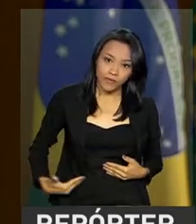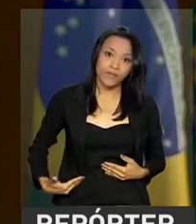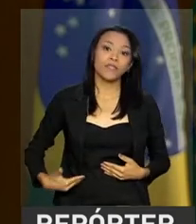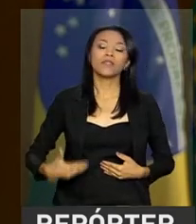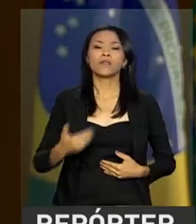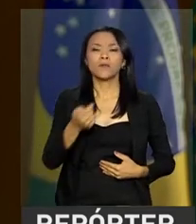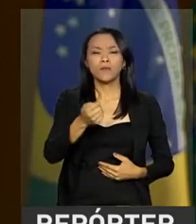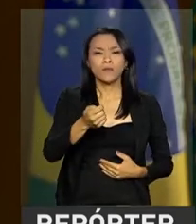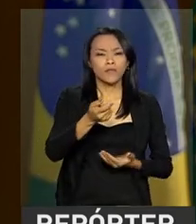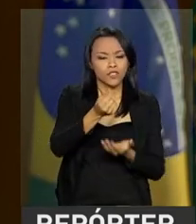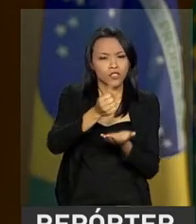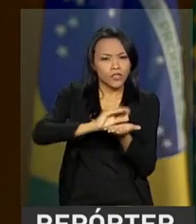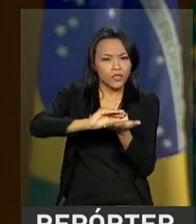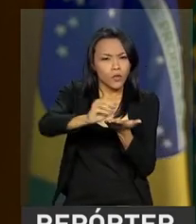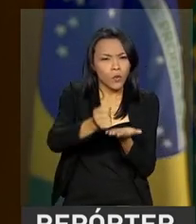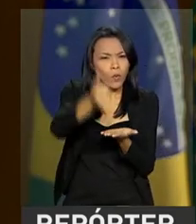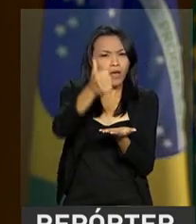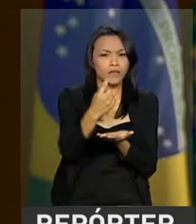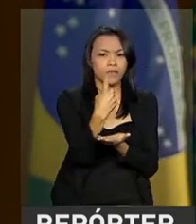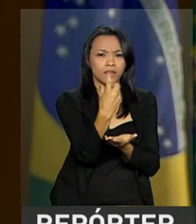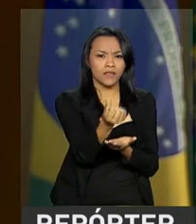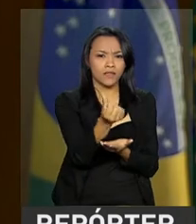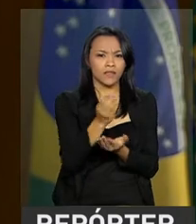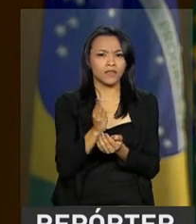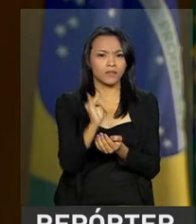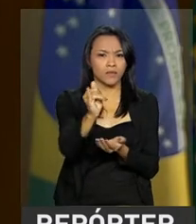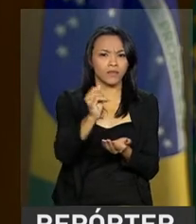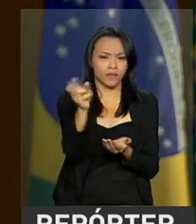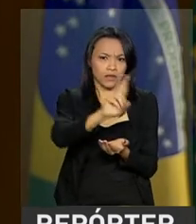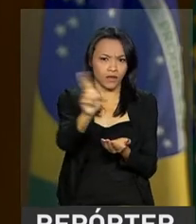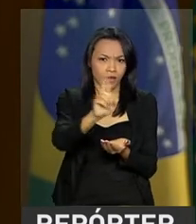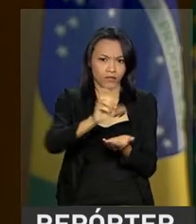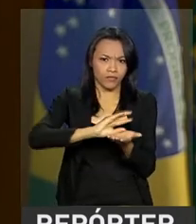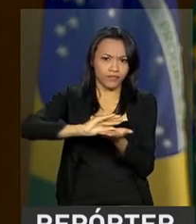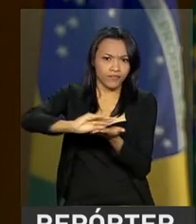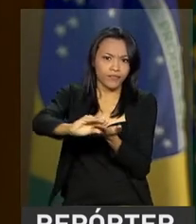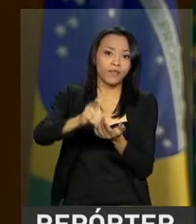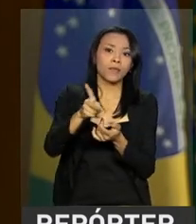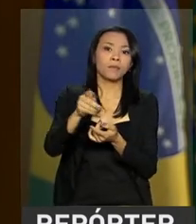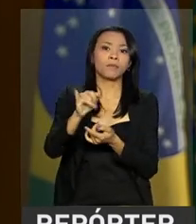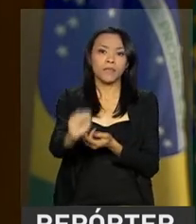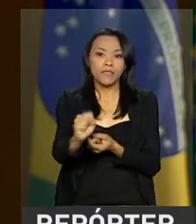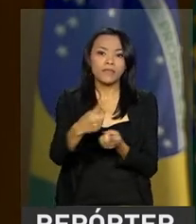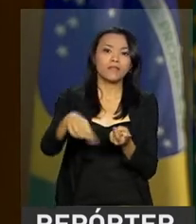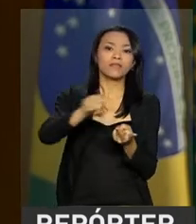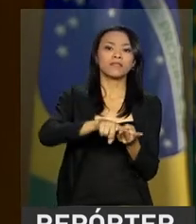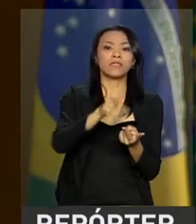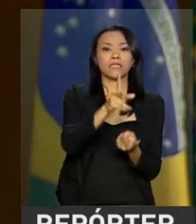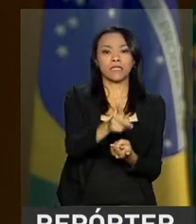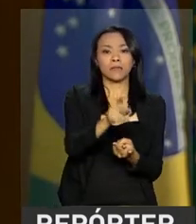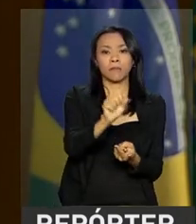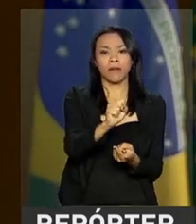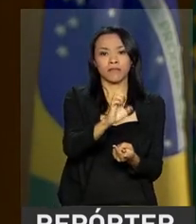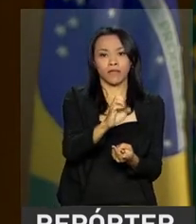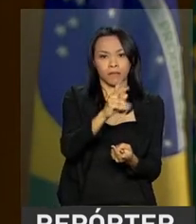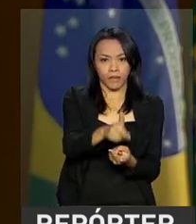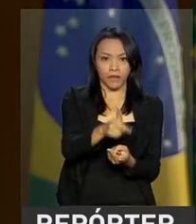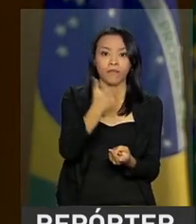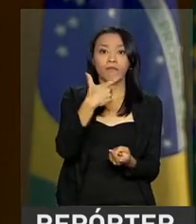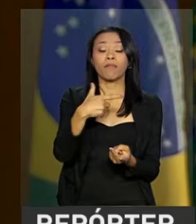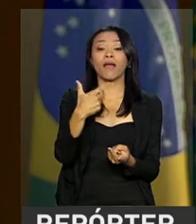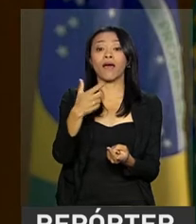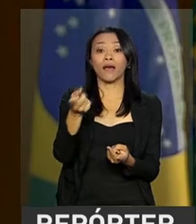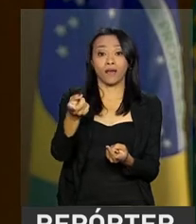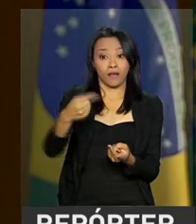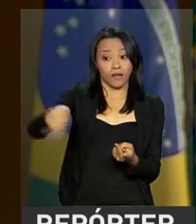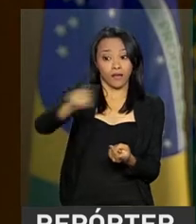liberou quase 16 bilhões de reais do PIS e do PASEP para saque dos trabalhadores